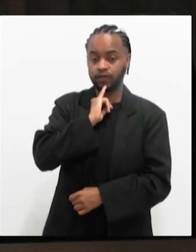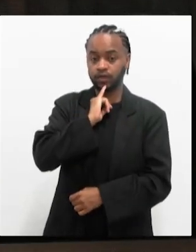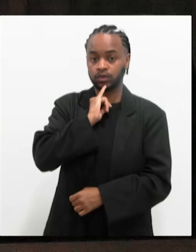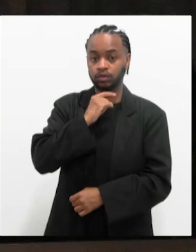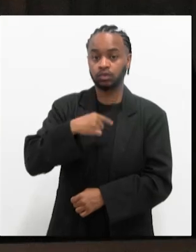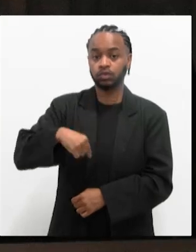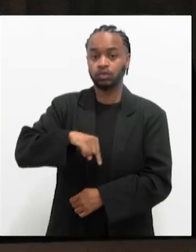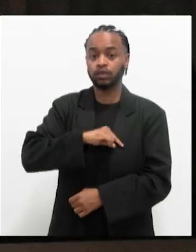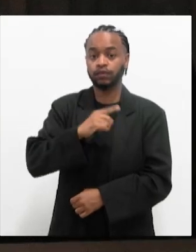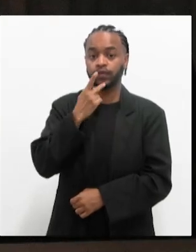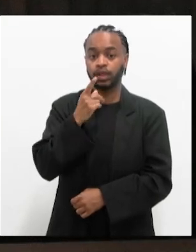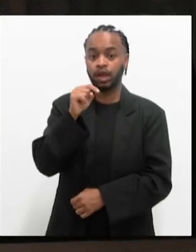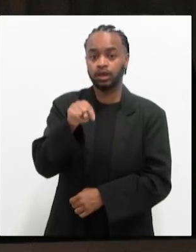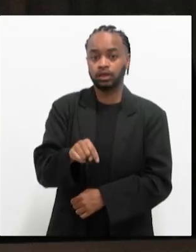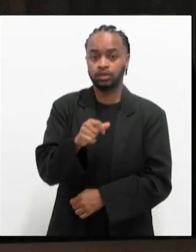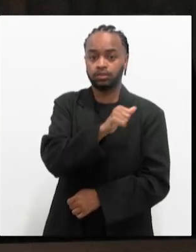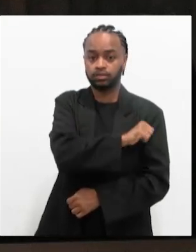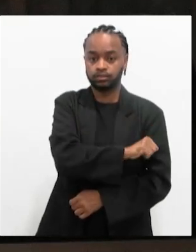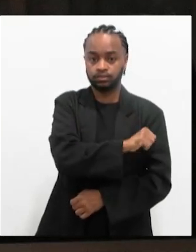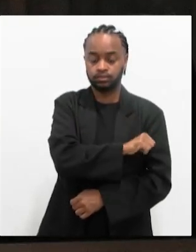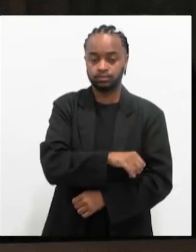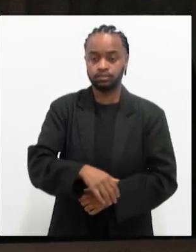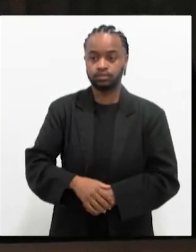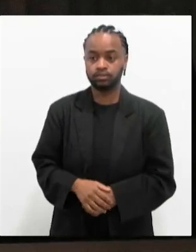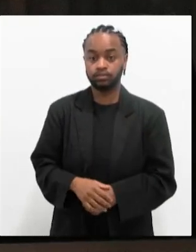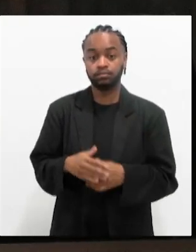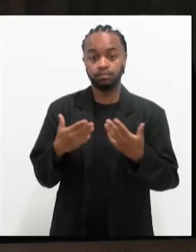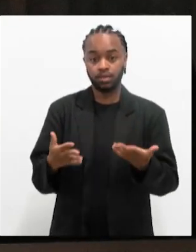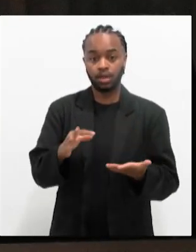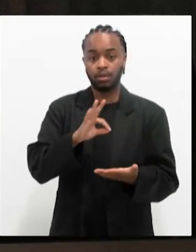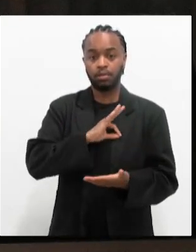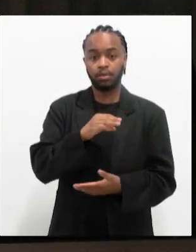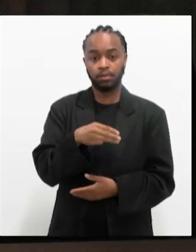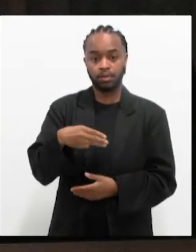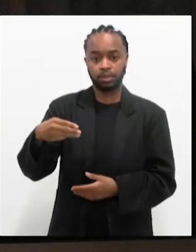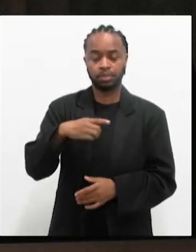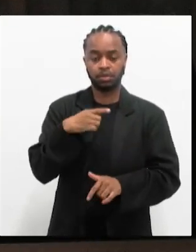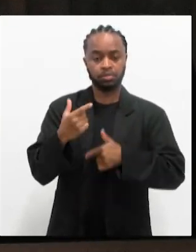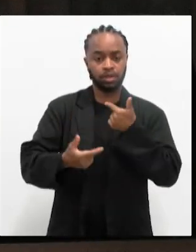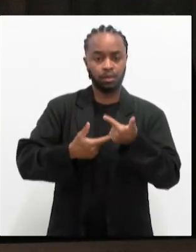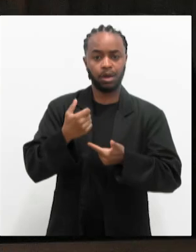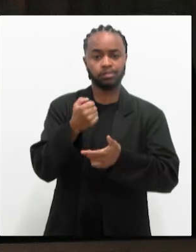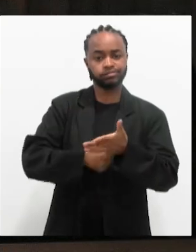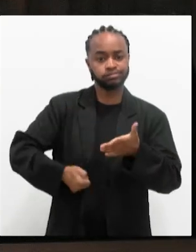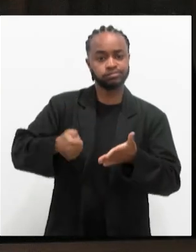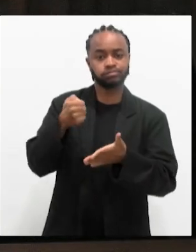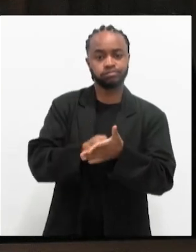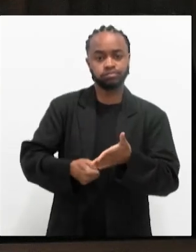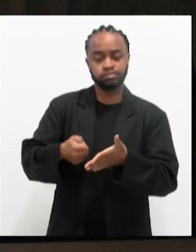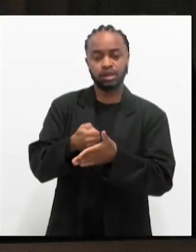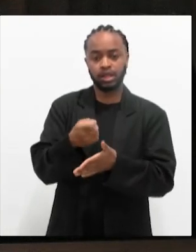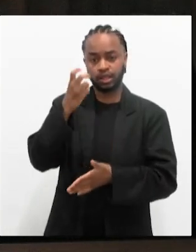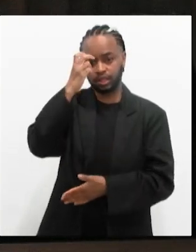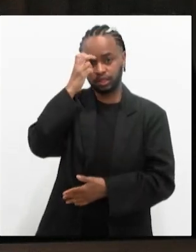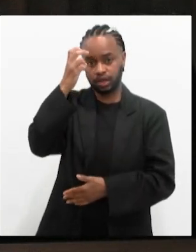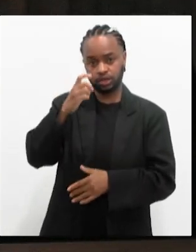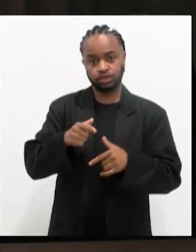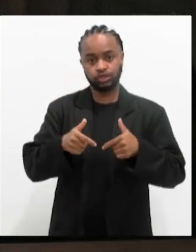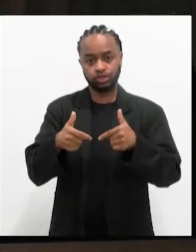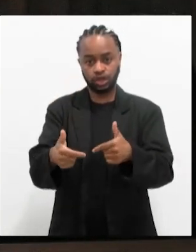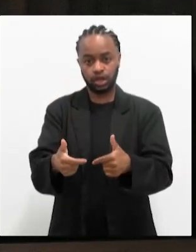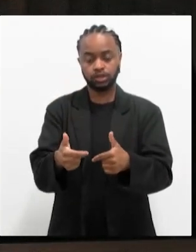estamos falando do Rio de Janeiro. E a Polícia Militar faz um trabalho incansável, de forma inteligente, de